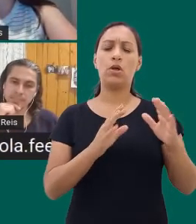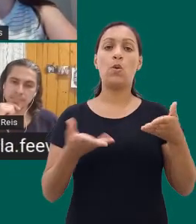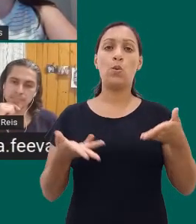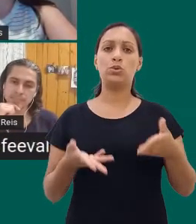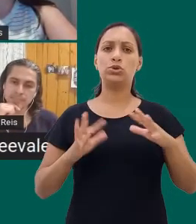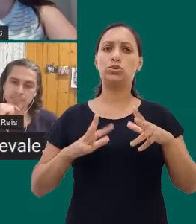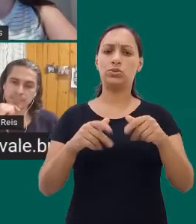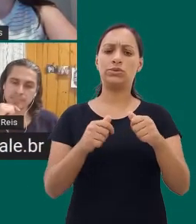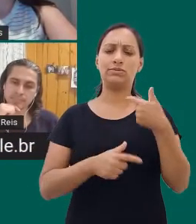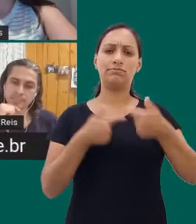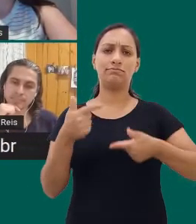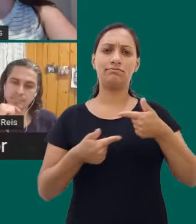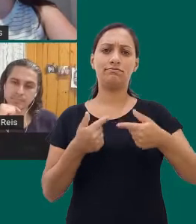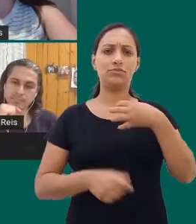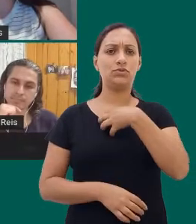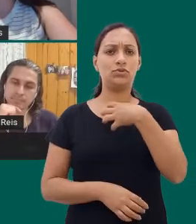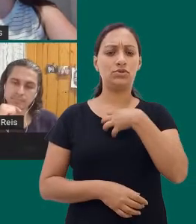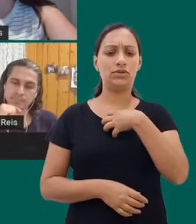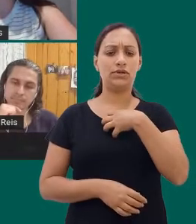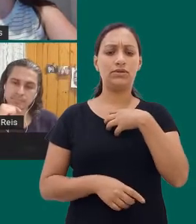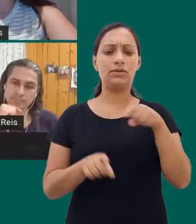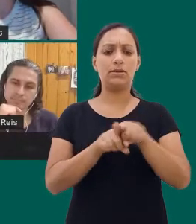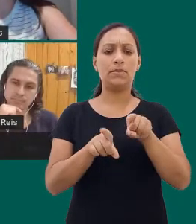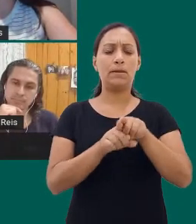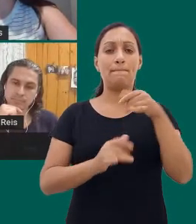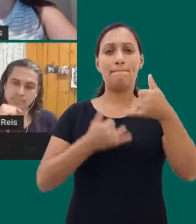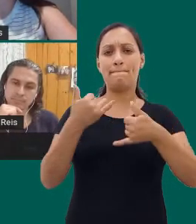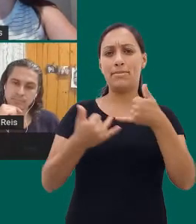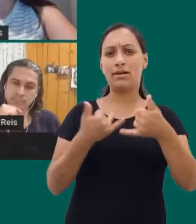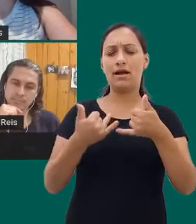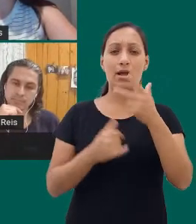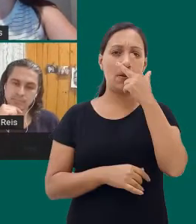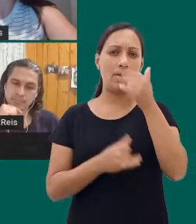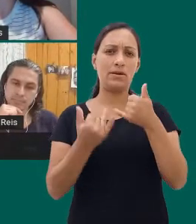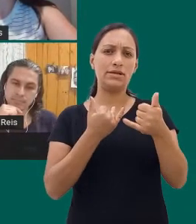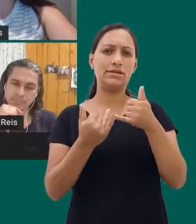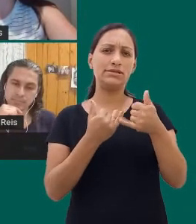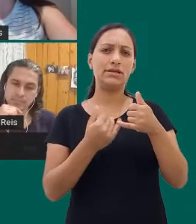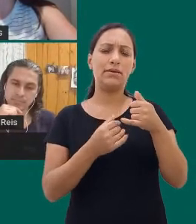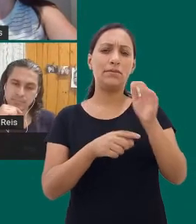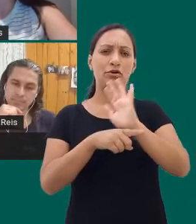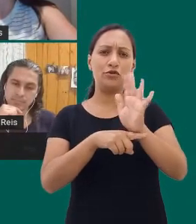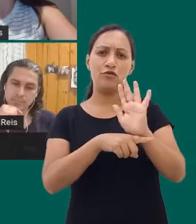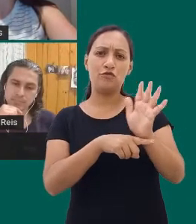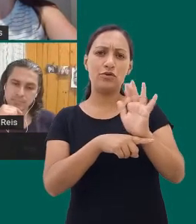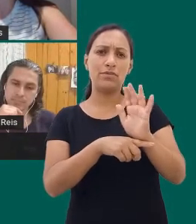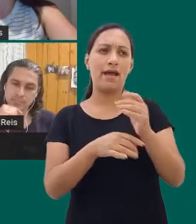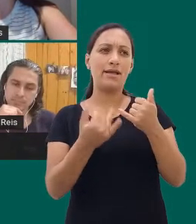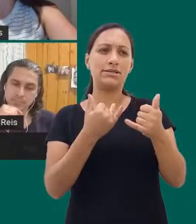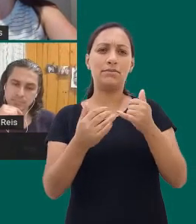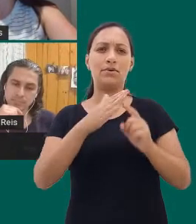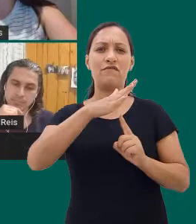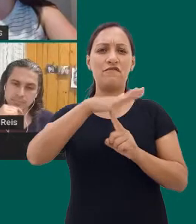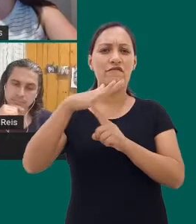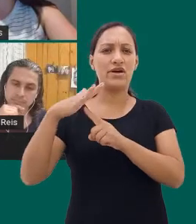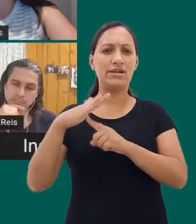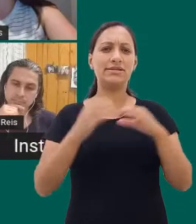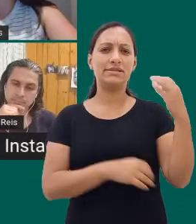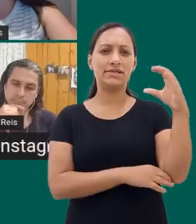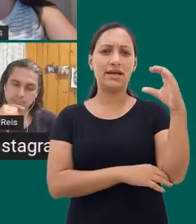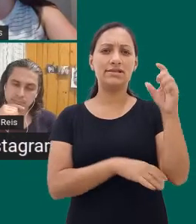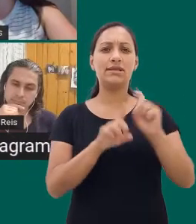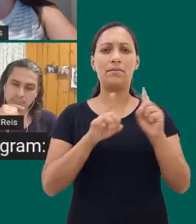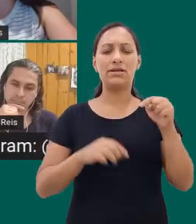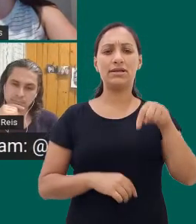trabalham de alguma maneira, vou brincar, que nem filme de sessão da tarde, né, os americanos com aquelas feiras de ciência, né, mas a gente tem uma